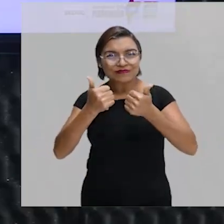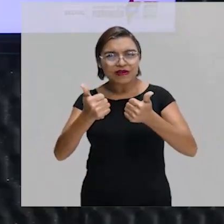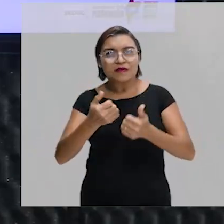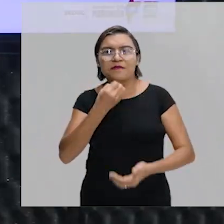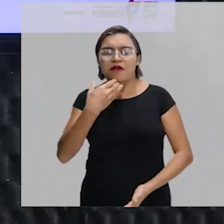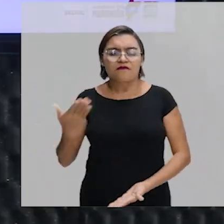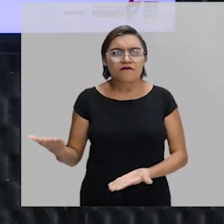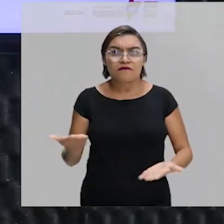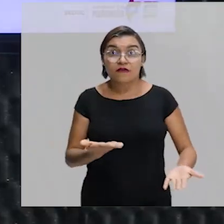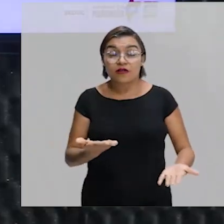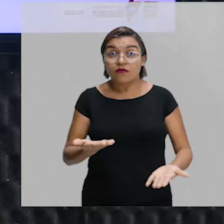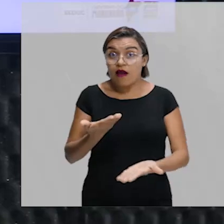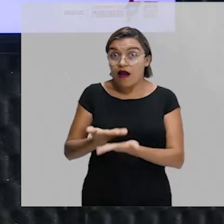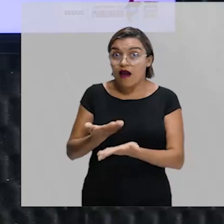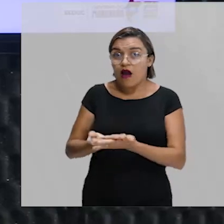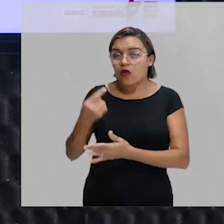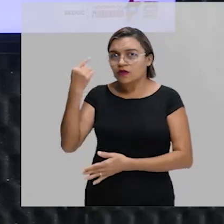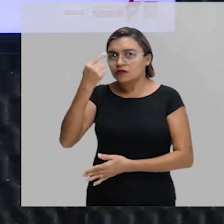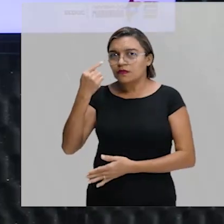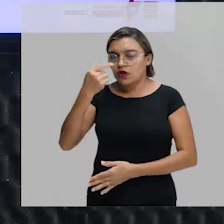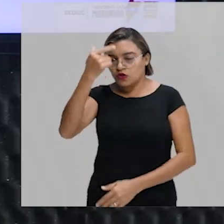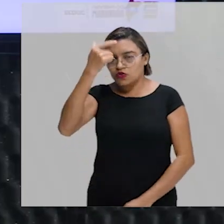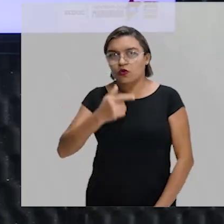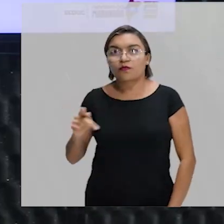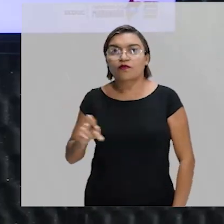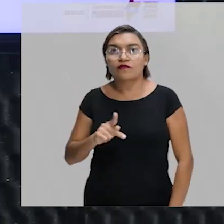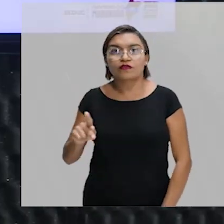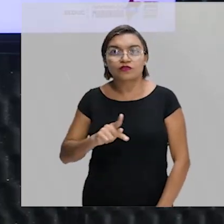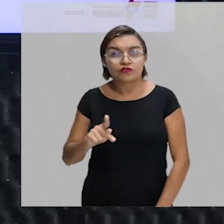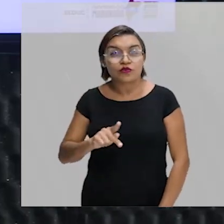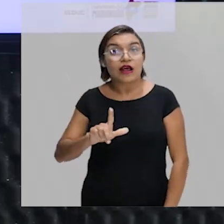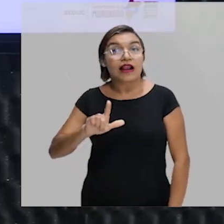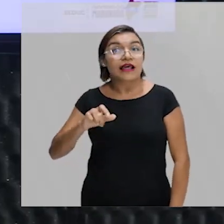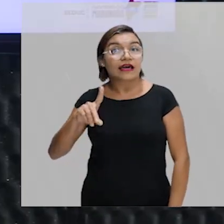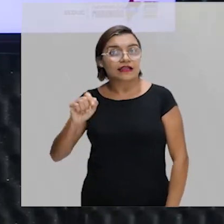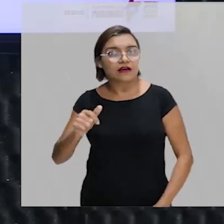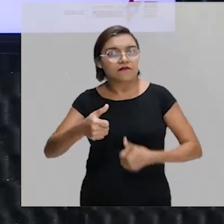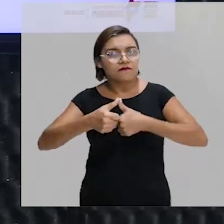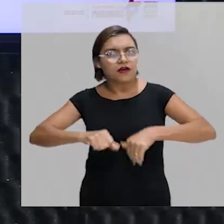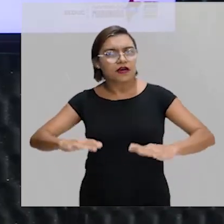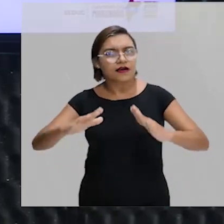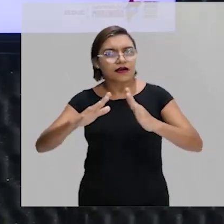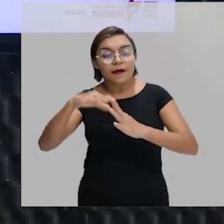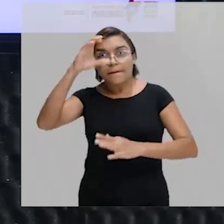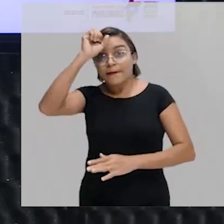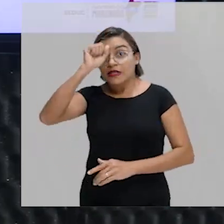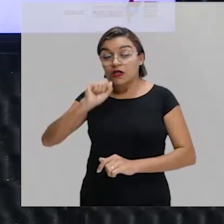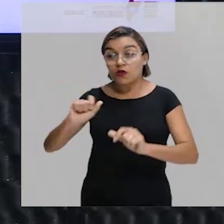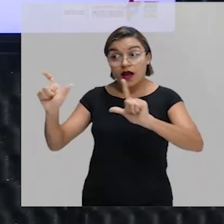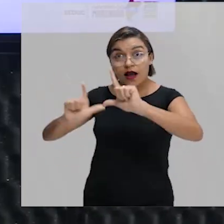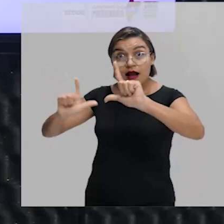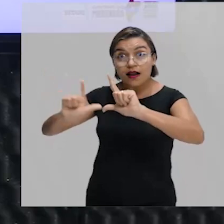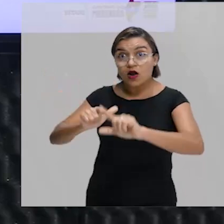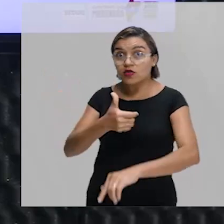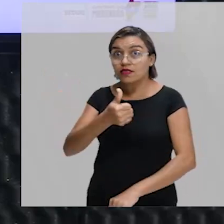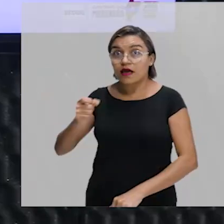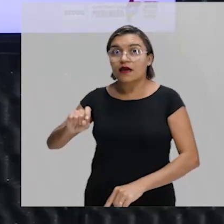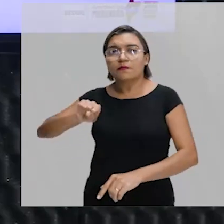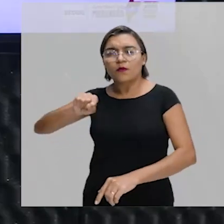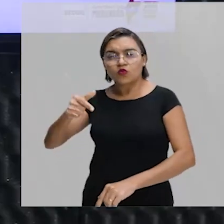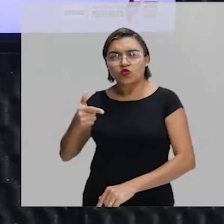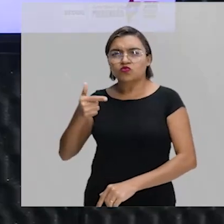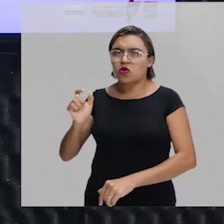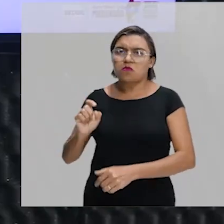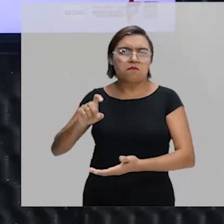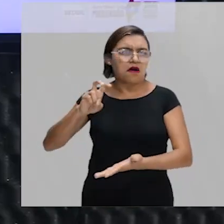bem-vindos lá à classe de espanhol de hoje. Professora Leda Gênia aqui na área do hashtag Fica em Casa Aprendendo. Pois é, canal 10.2, manhã,